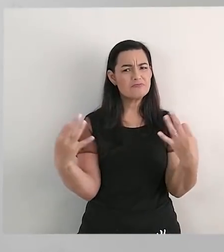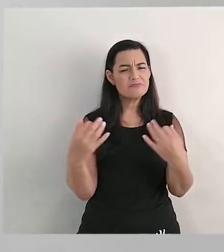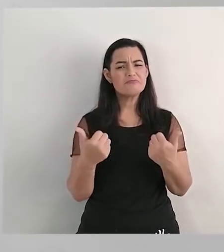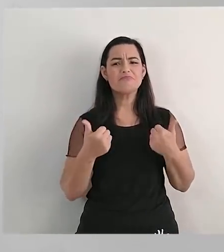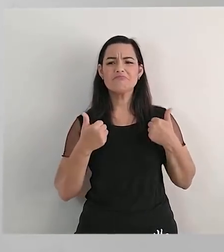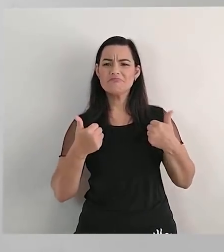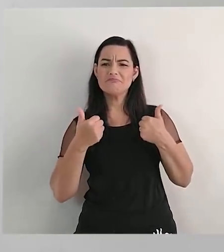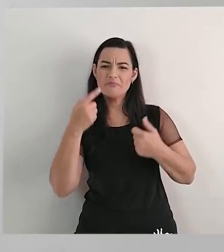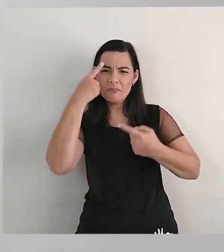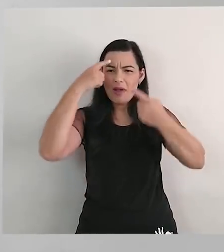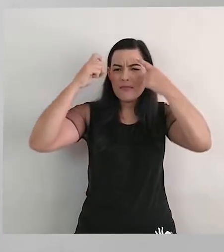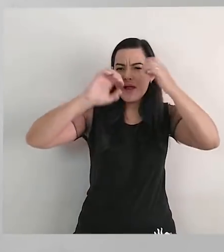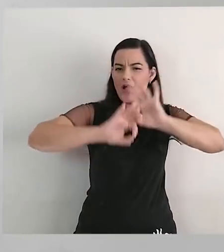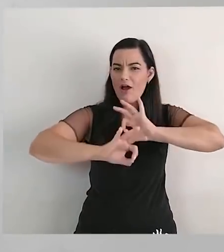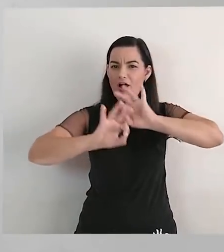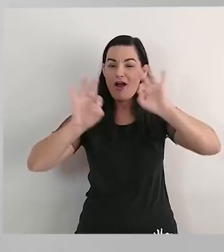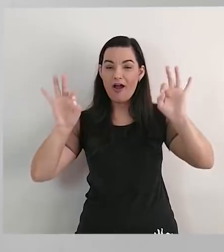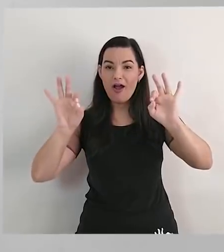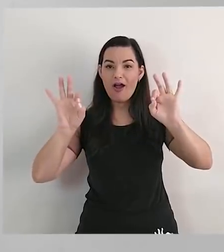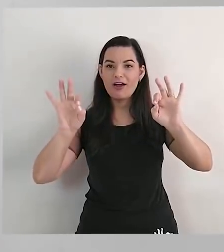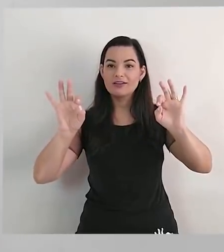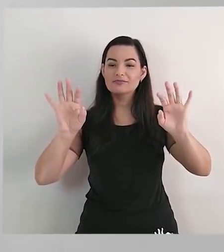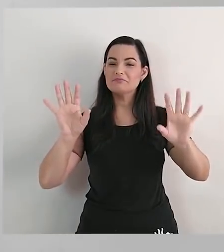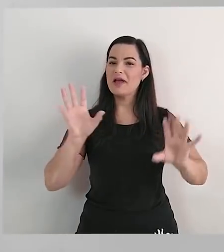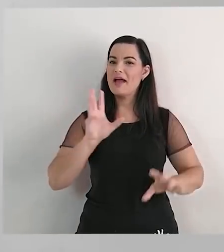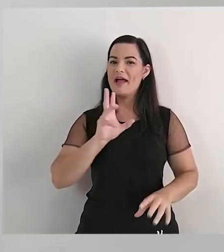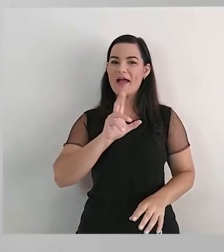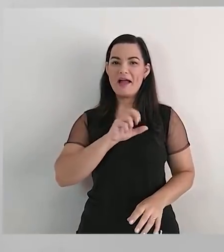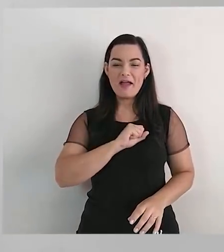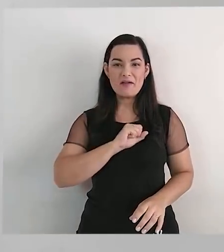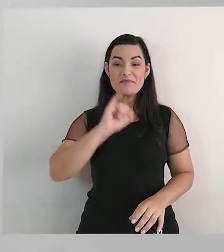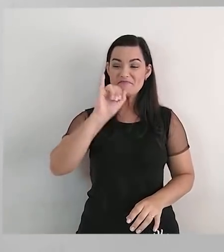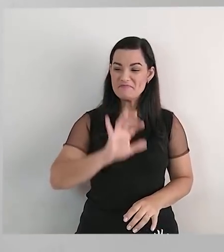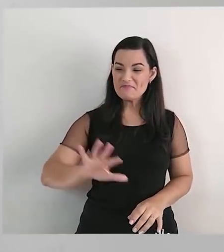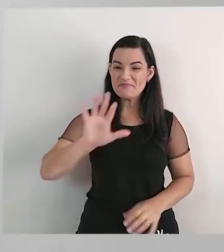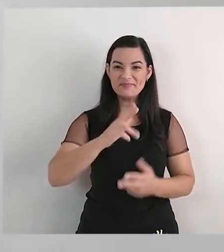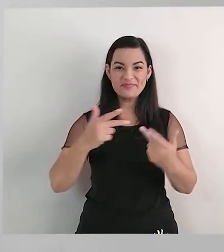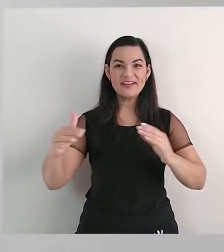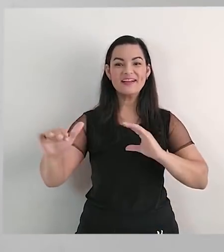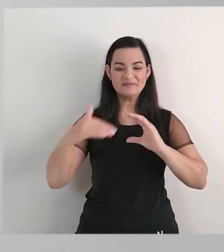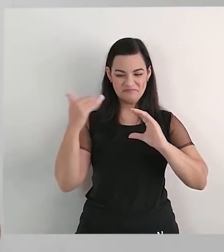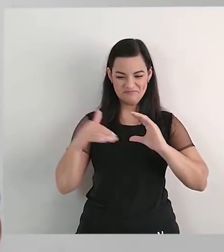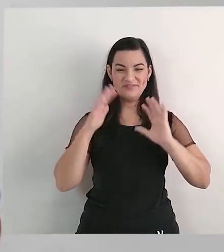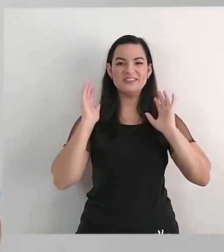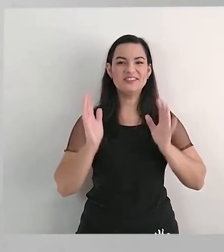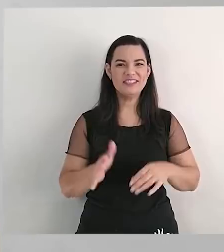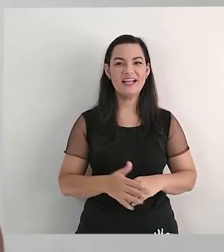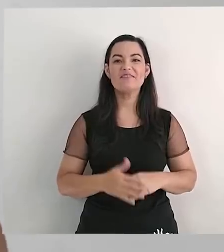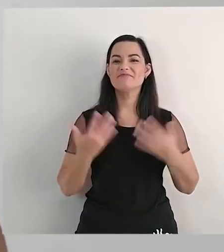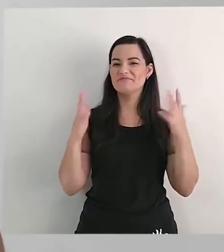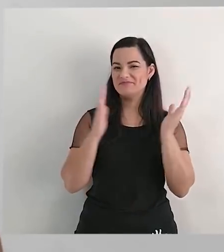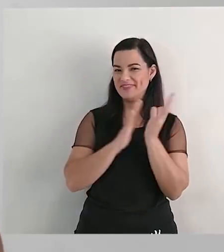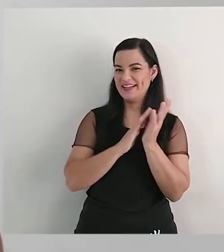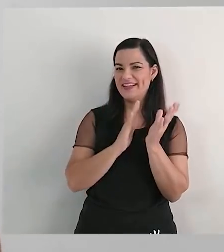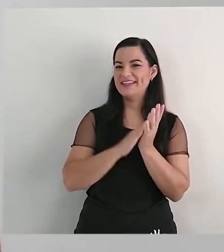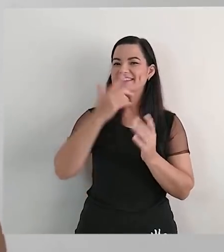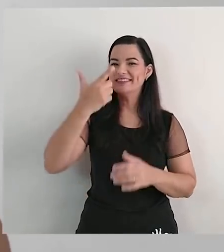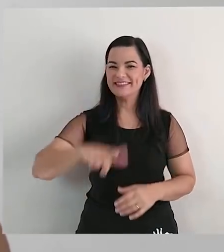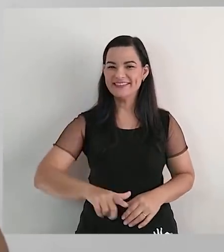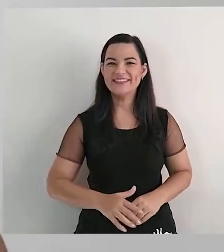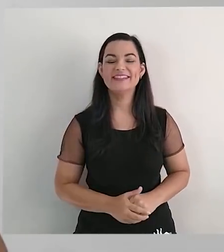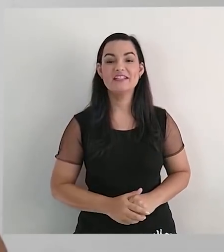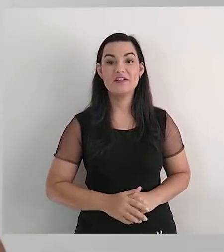que eu recebi, estão todos de parabéns mais uma vez. As